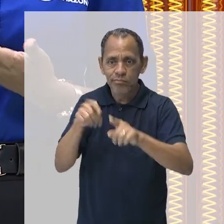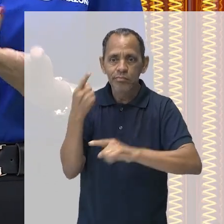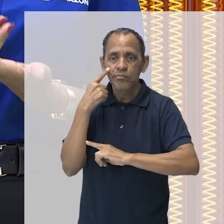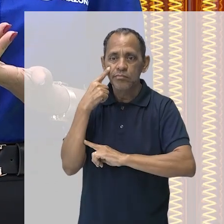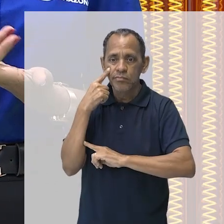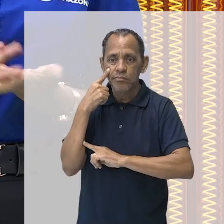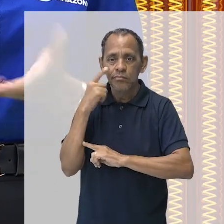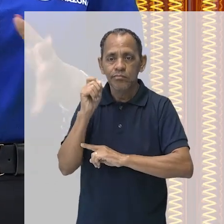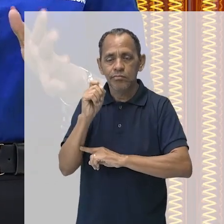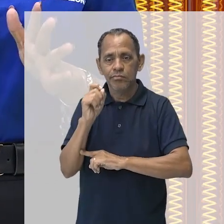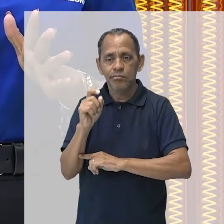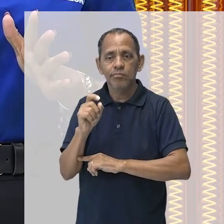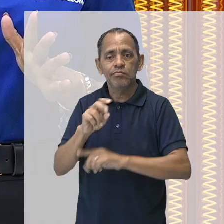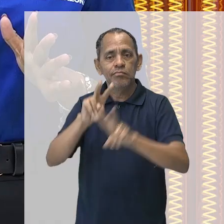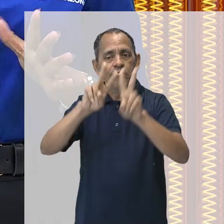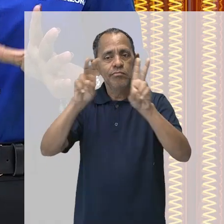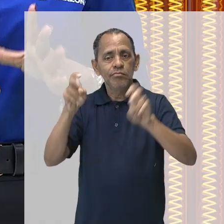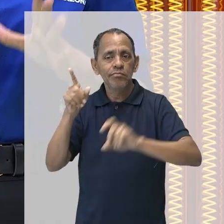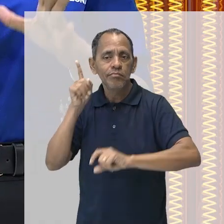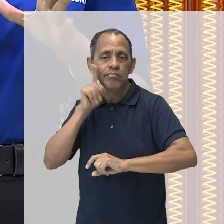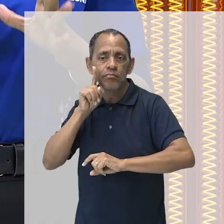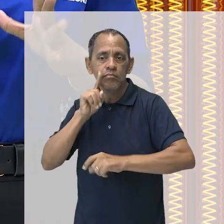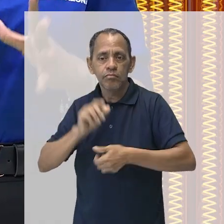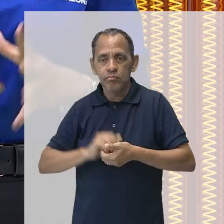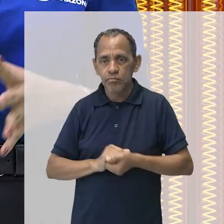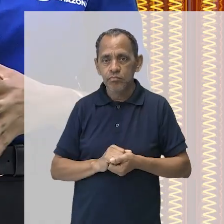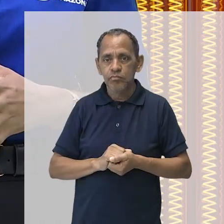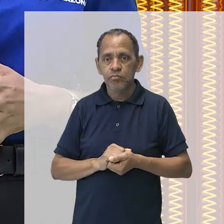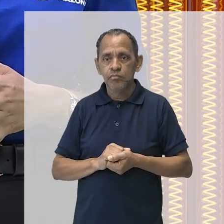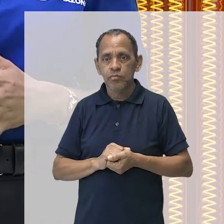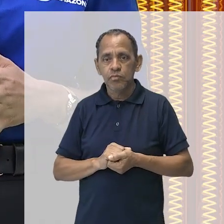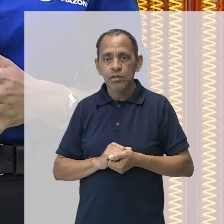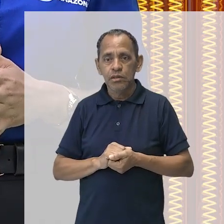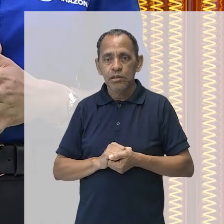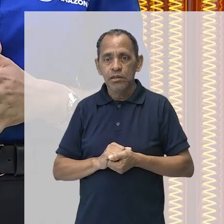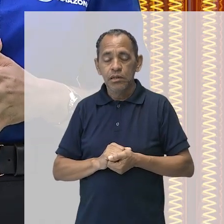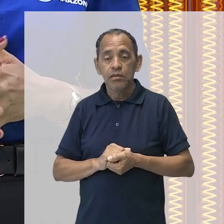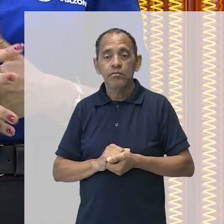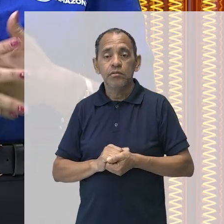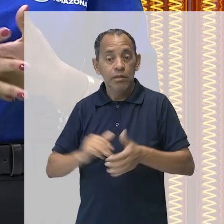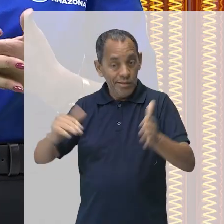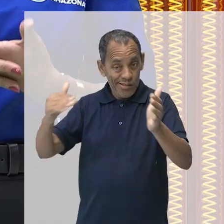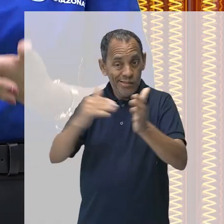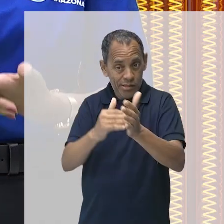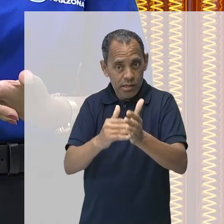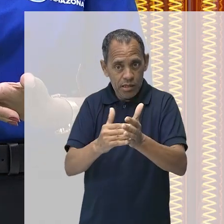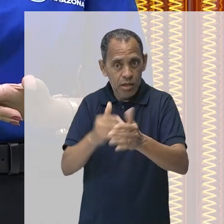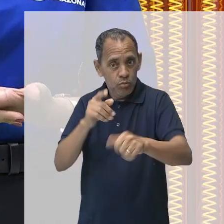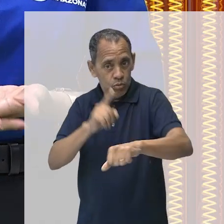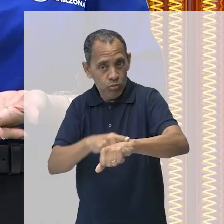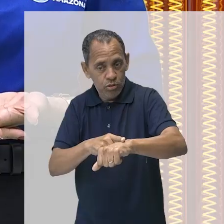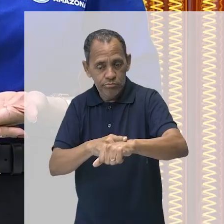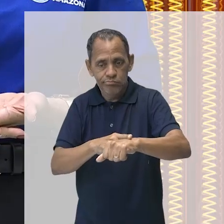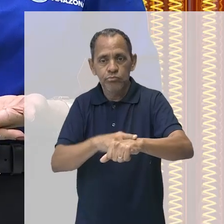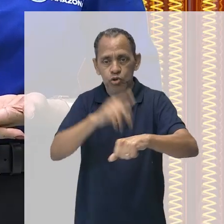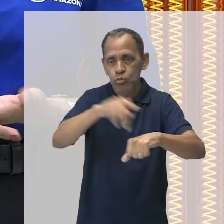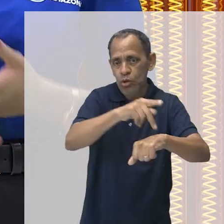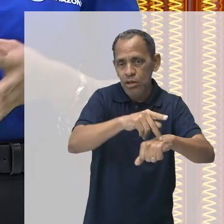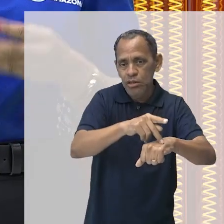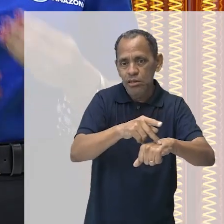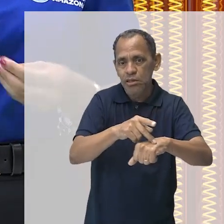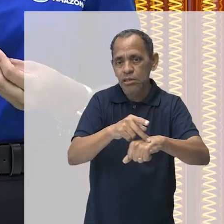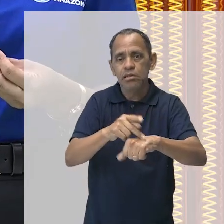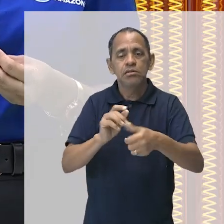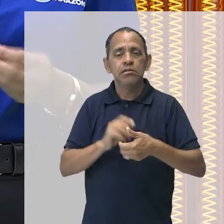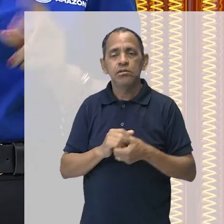a questão americana. Até então, né, os países americanos eles não estavam querendo se envolver na Grande Guerra,